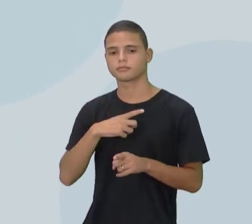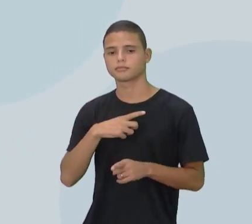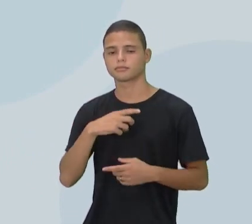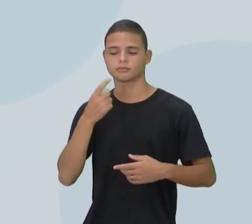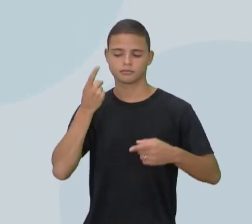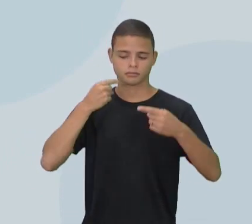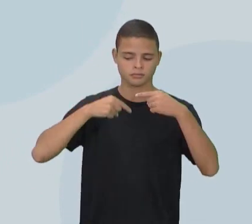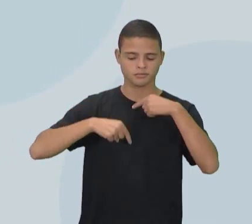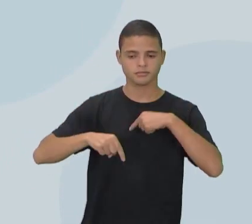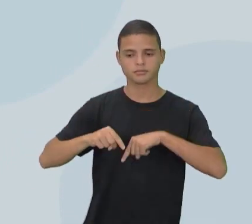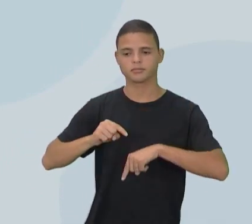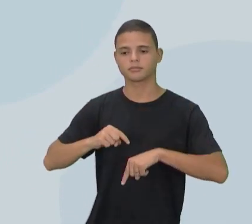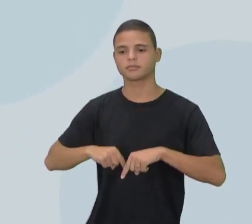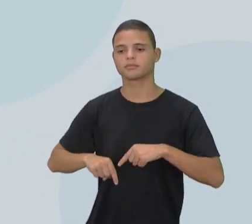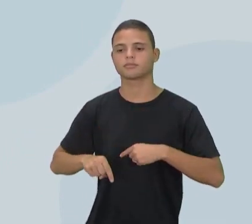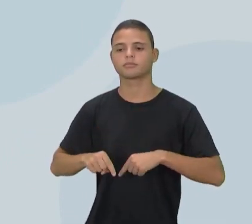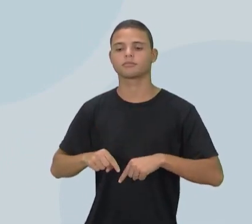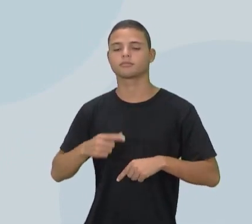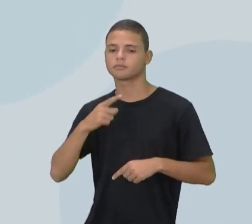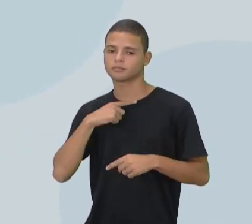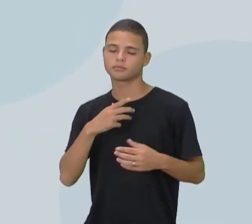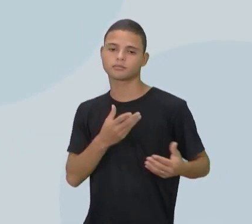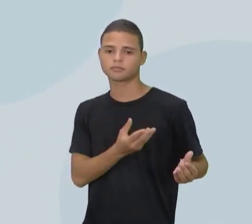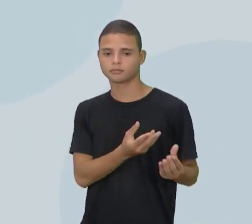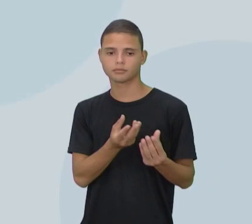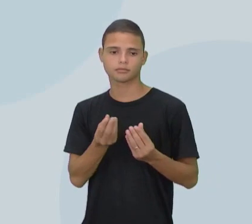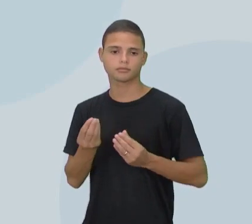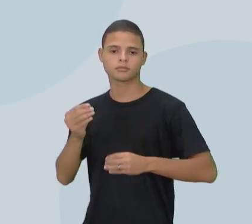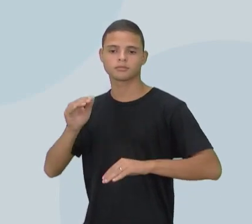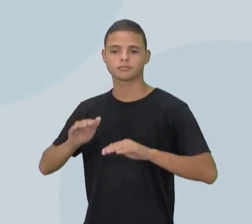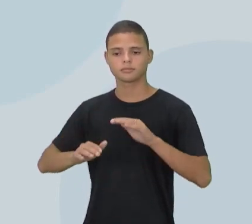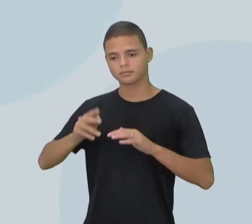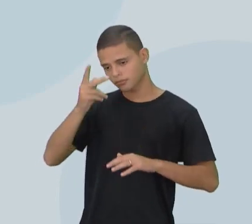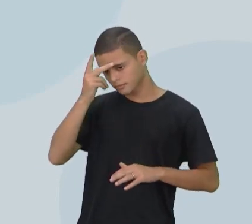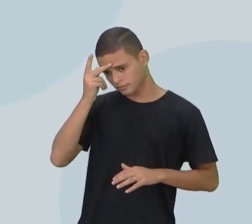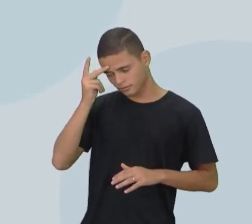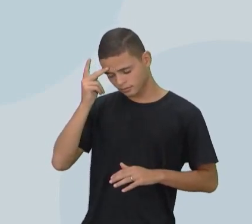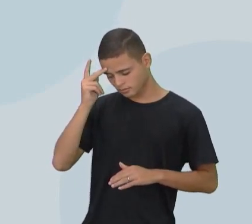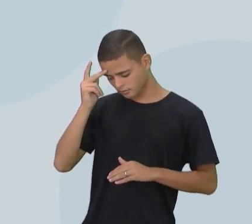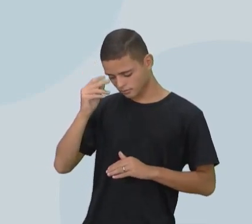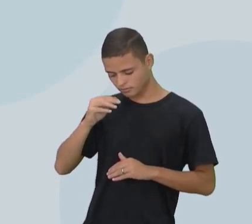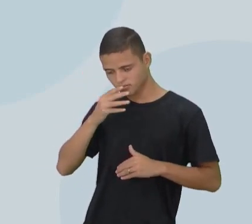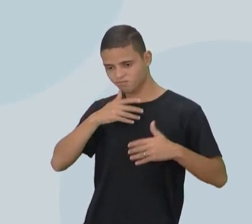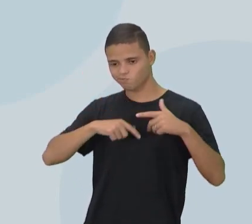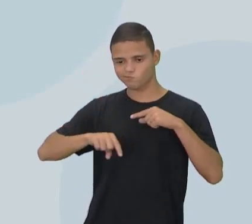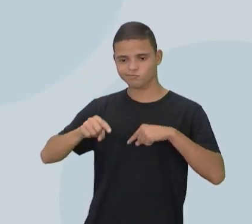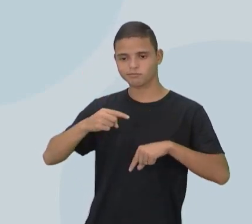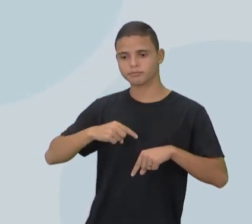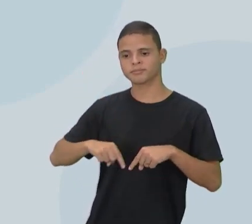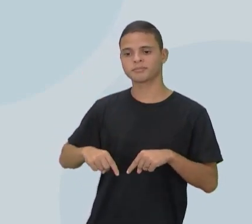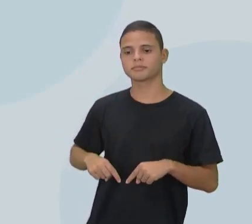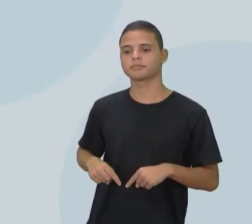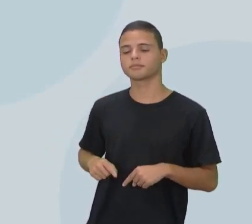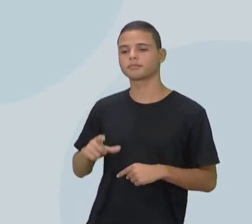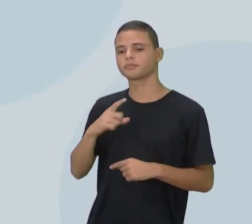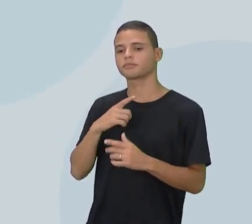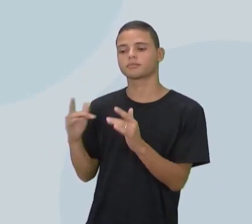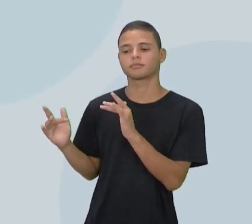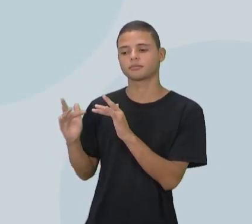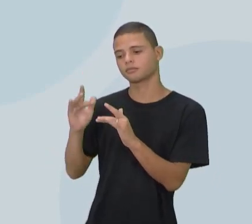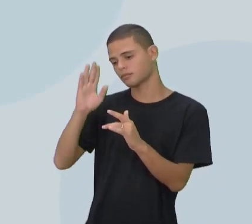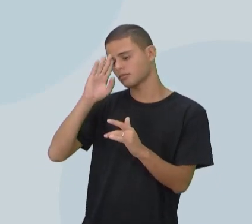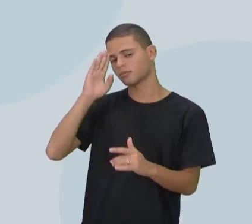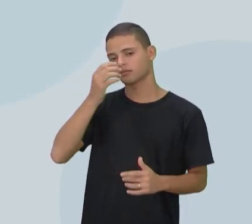pulmão, mas tem muitas situações onde a pessoa desenvolveu o câncer de pulmão por ter tido um